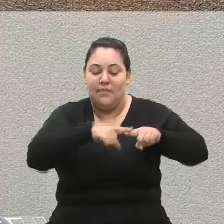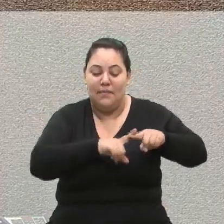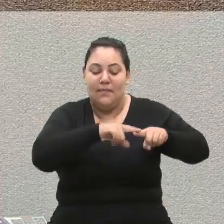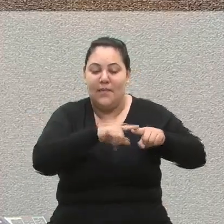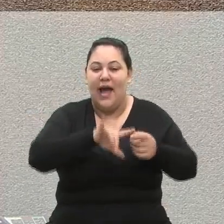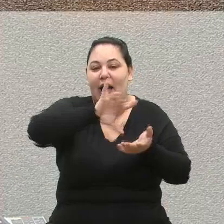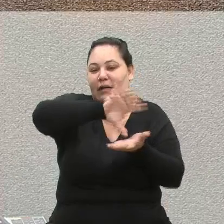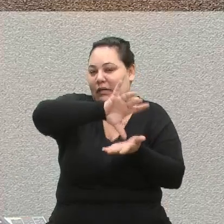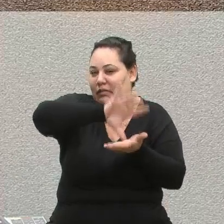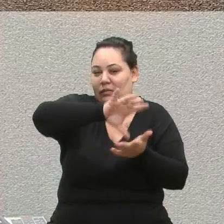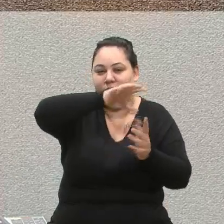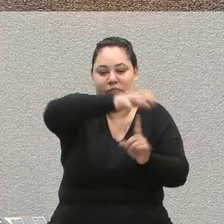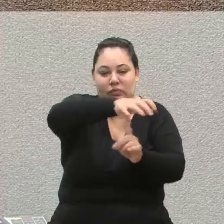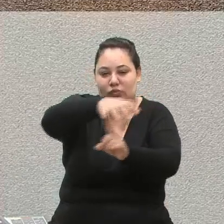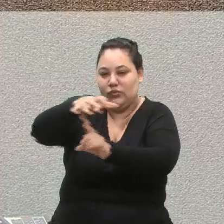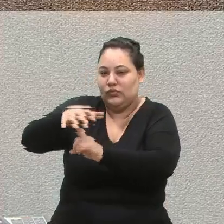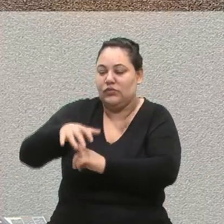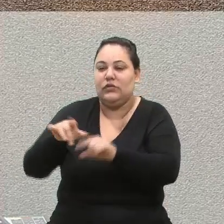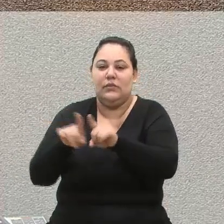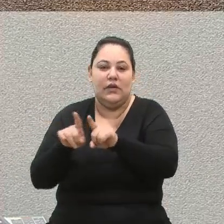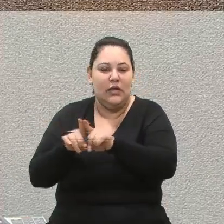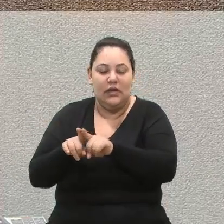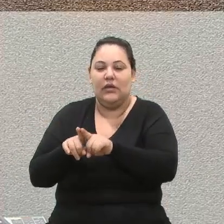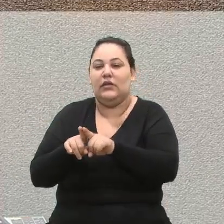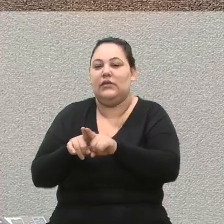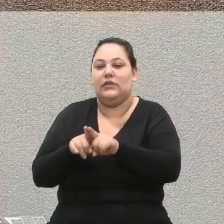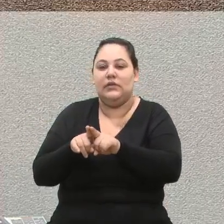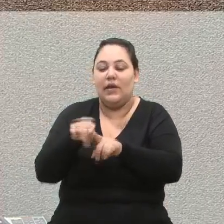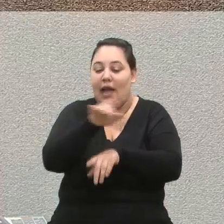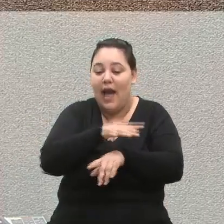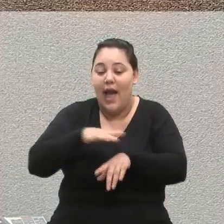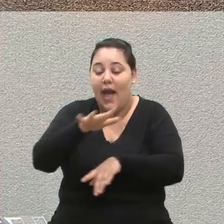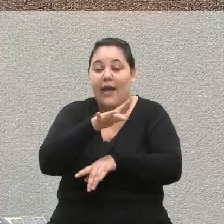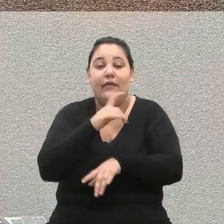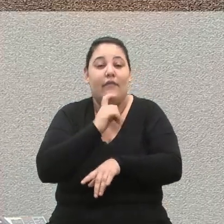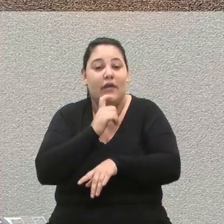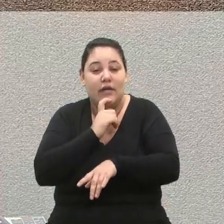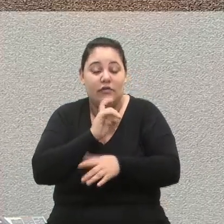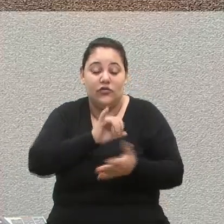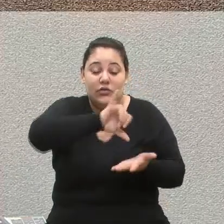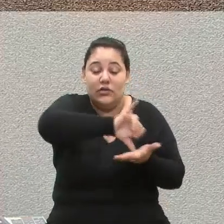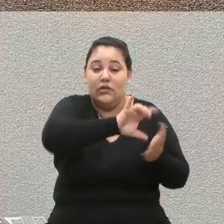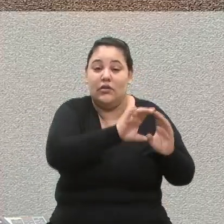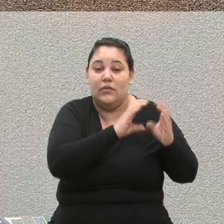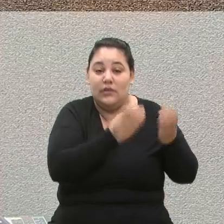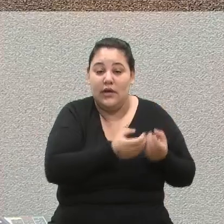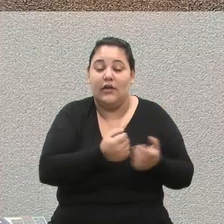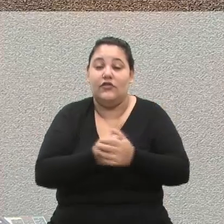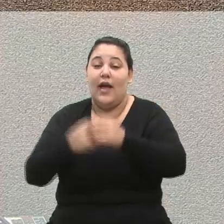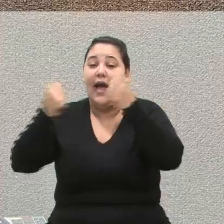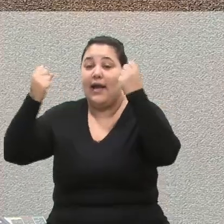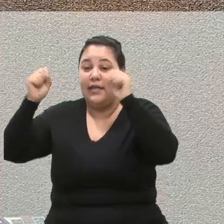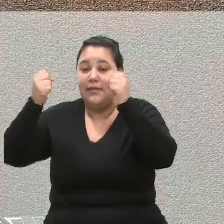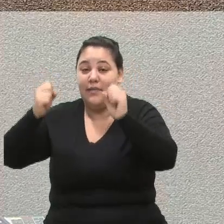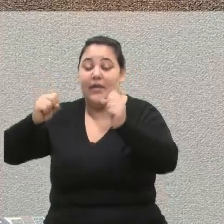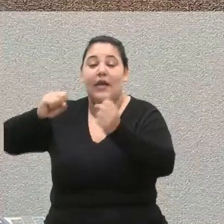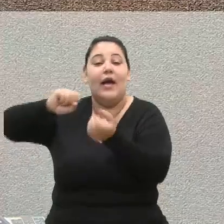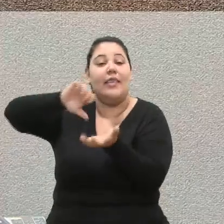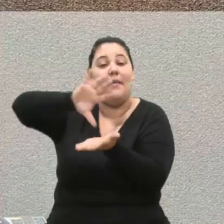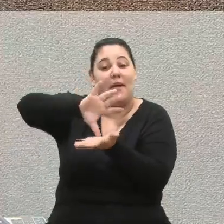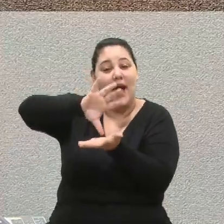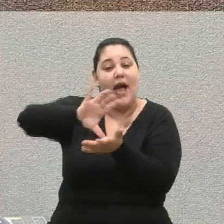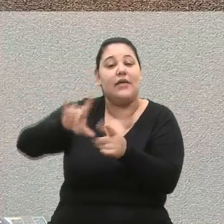áreas, eventuais áreas verdes, os centros comunitários, as academias de melhor idade. Então, enfim,